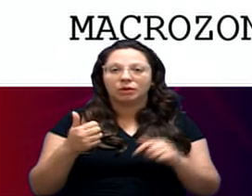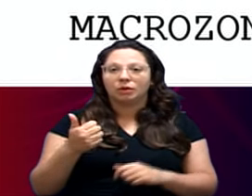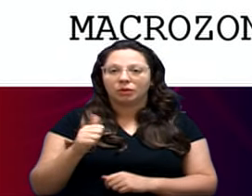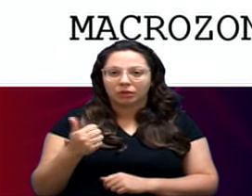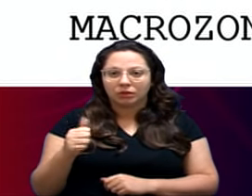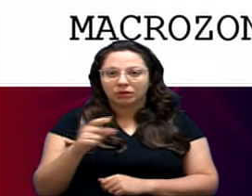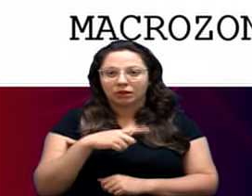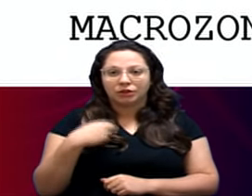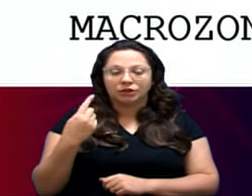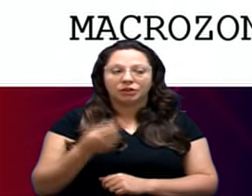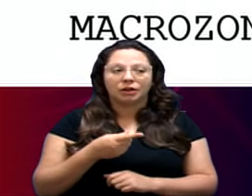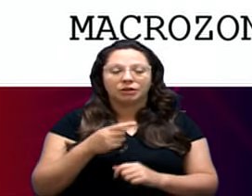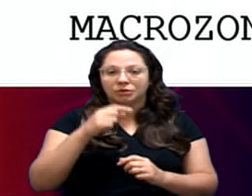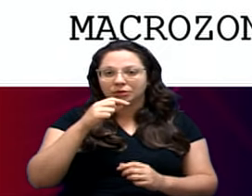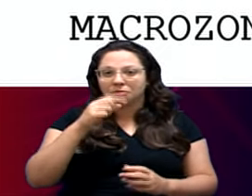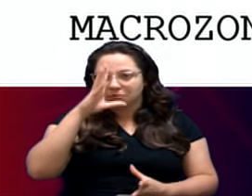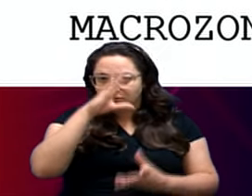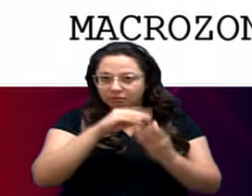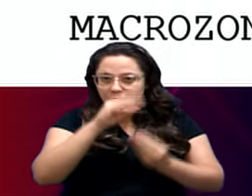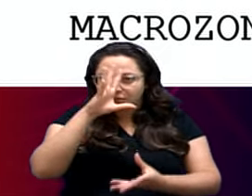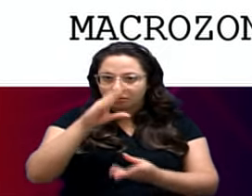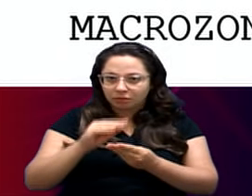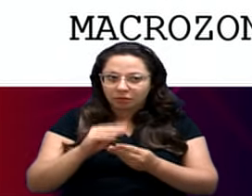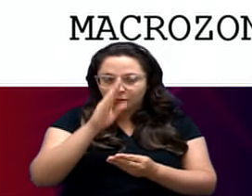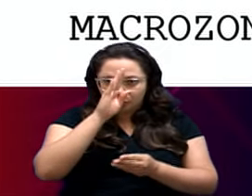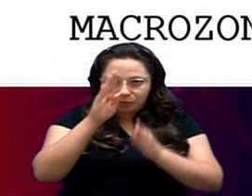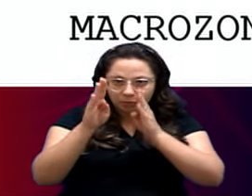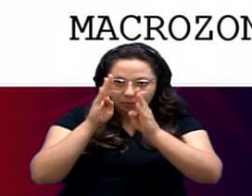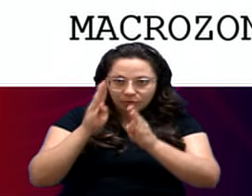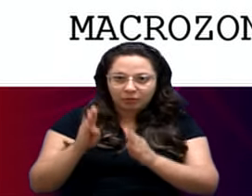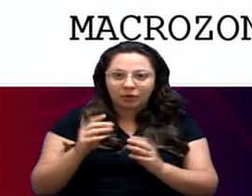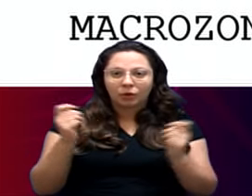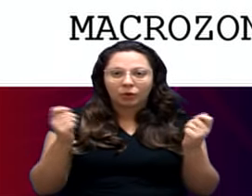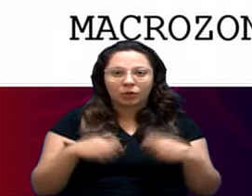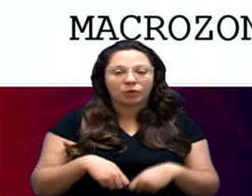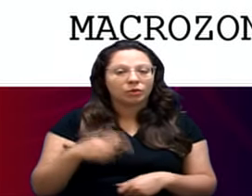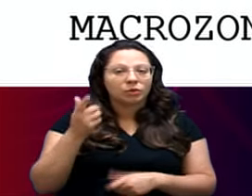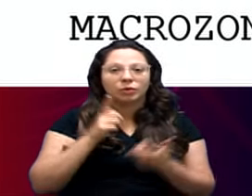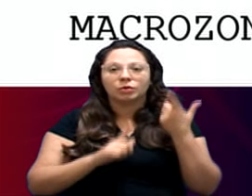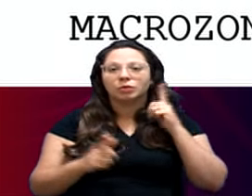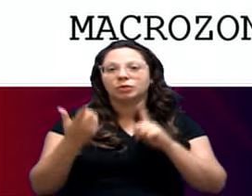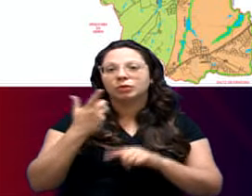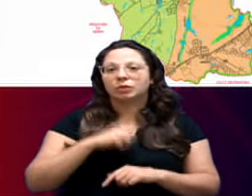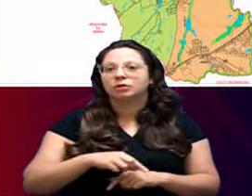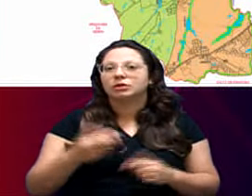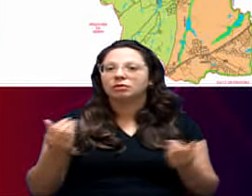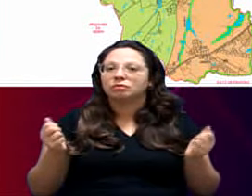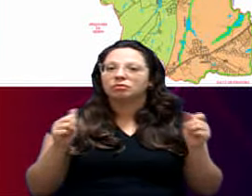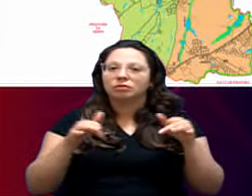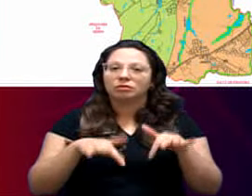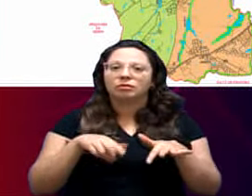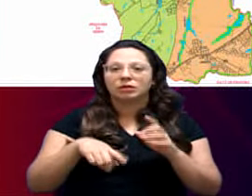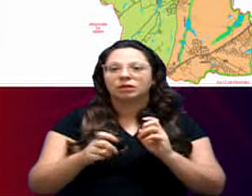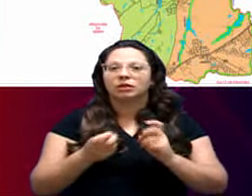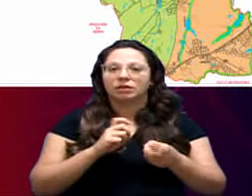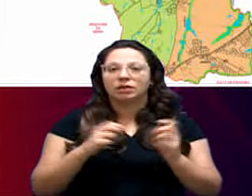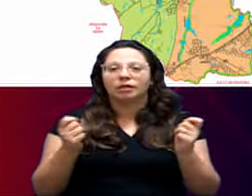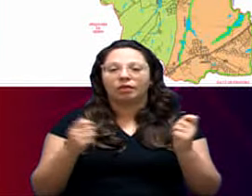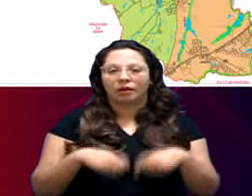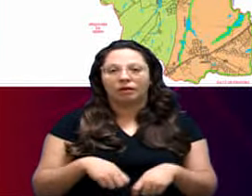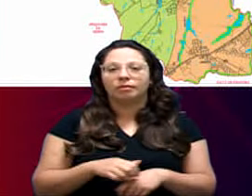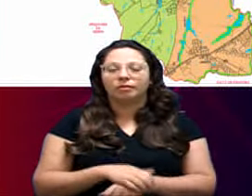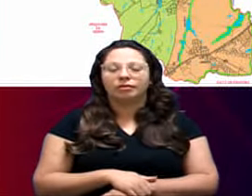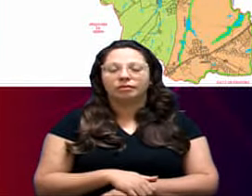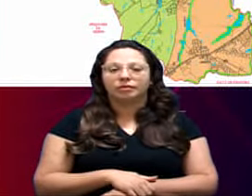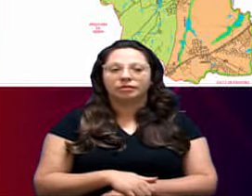conseguiu consolidar os principais pontos e assim trazer pro debate junto com vocês